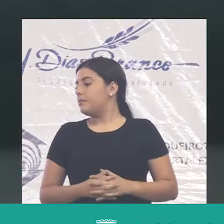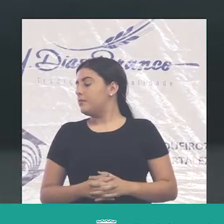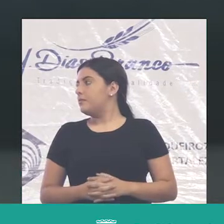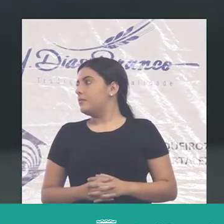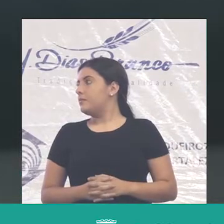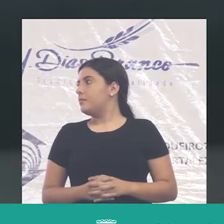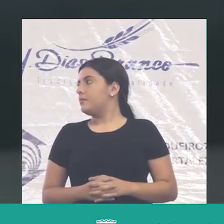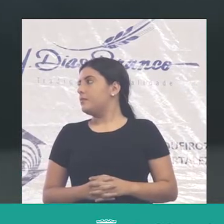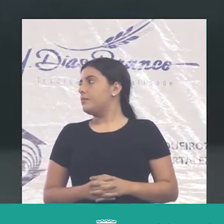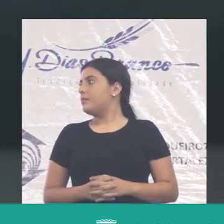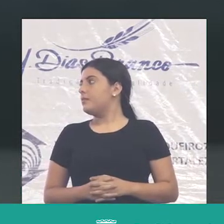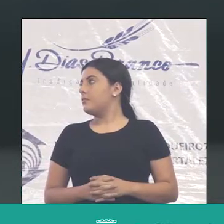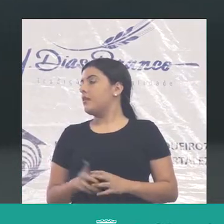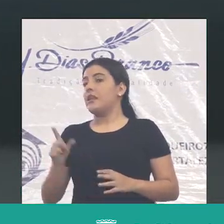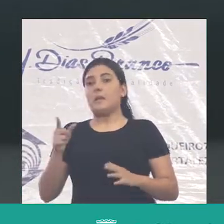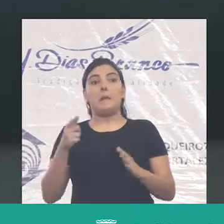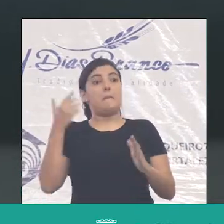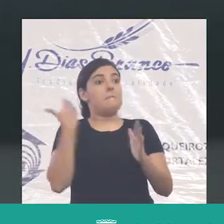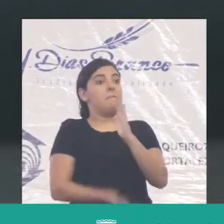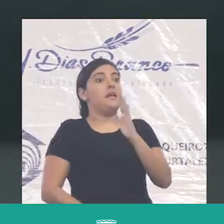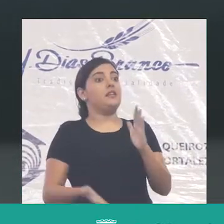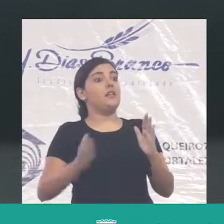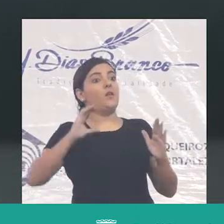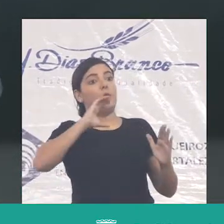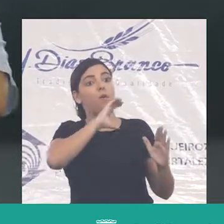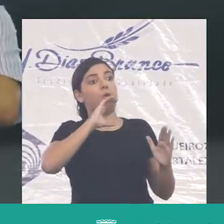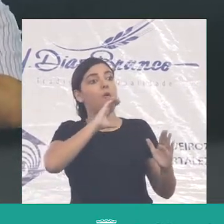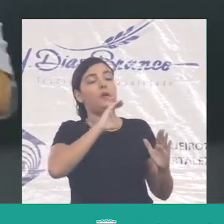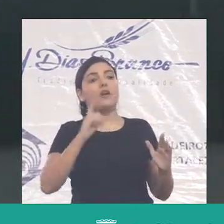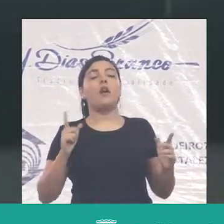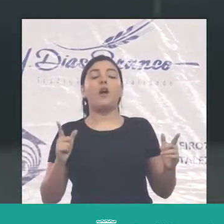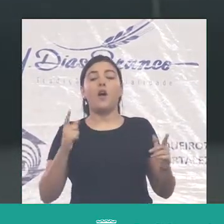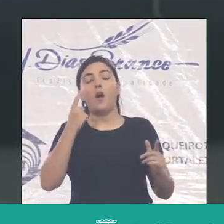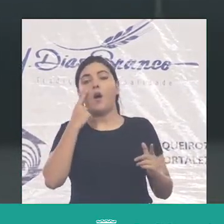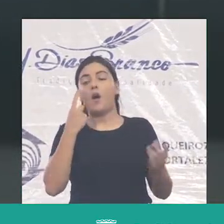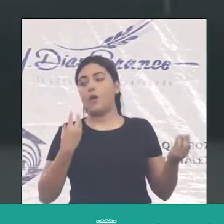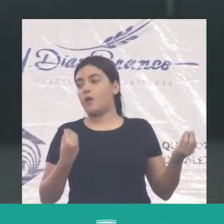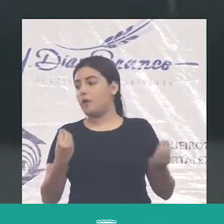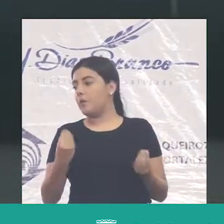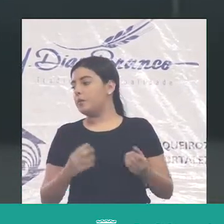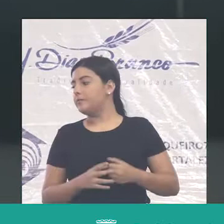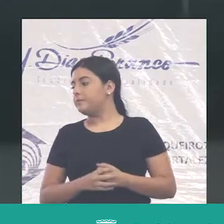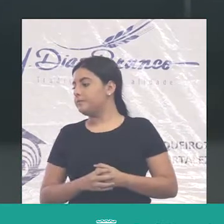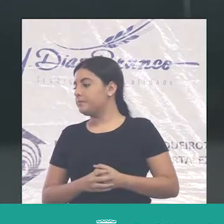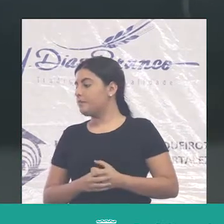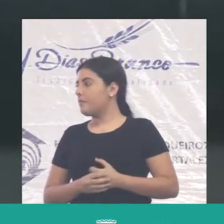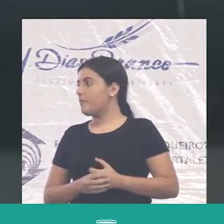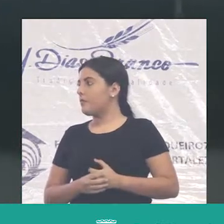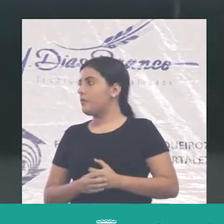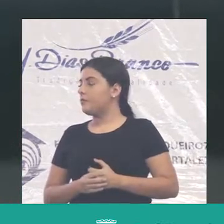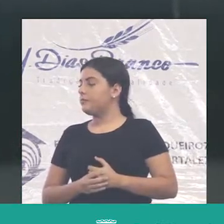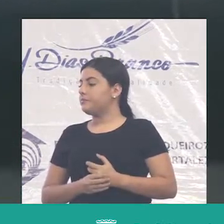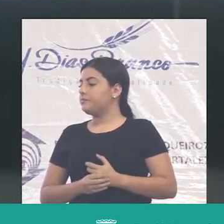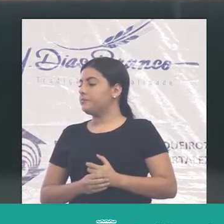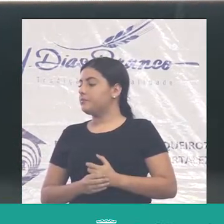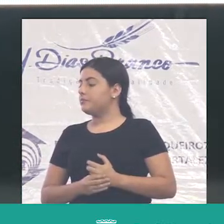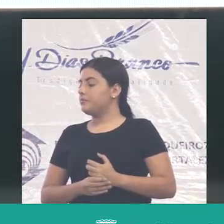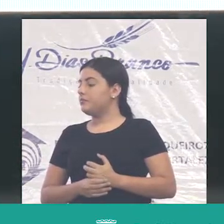O aluno apressado perdeu essa questão. Olha como foi que o aluno apressado fez, ó, o aluno apressado.